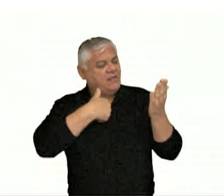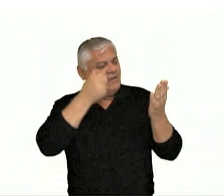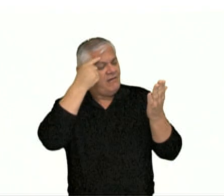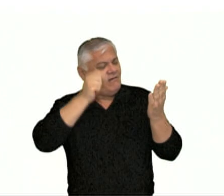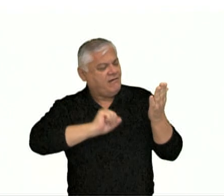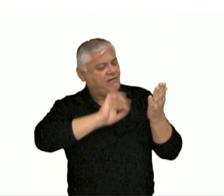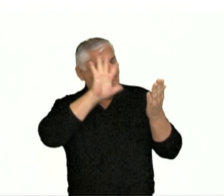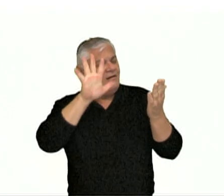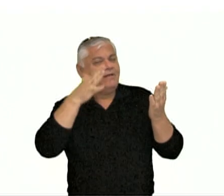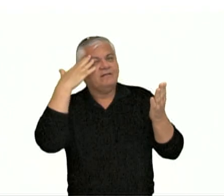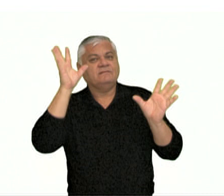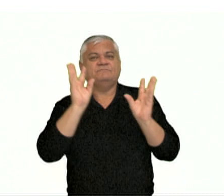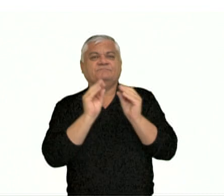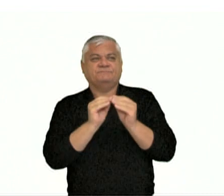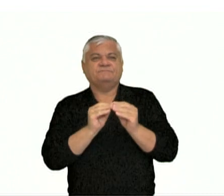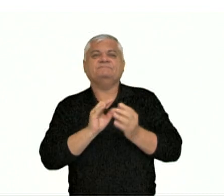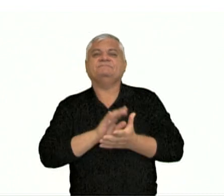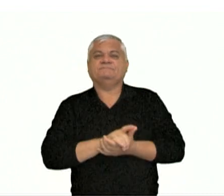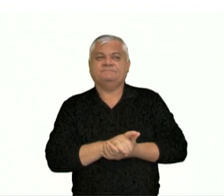significativos para ambos.